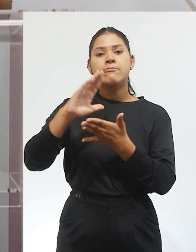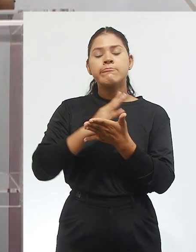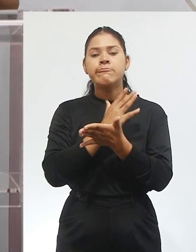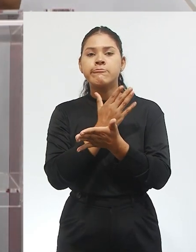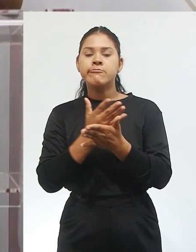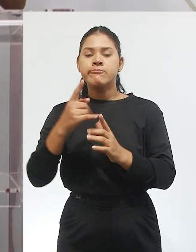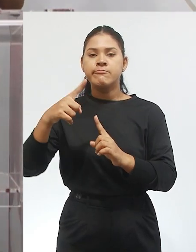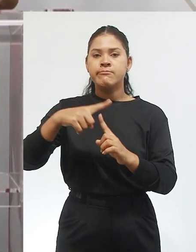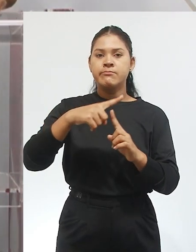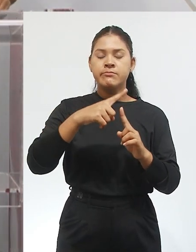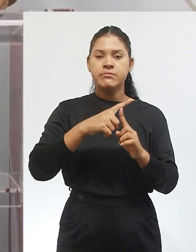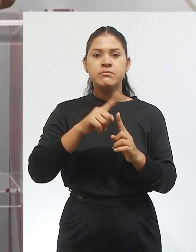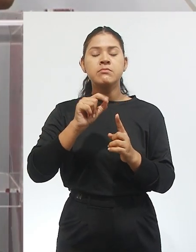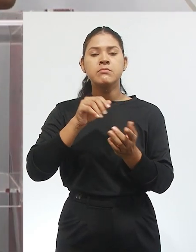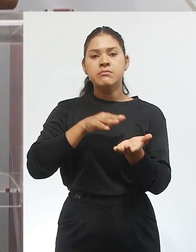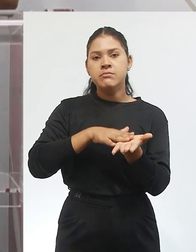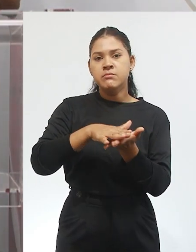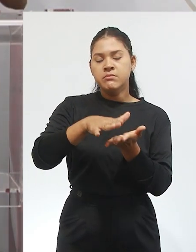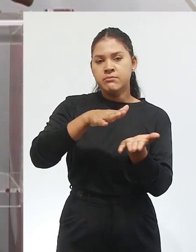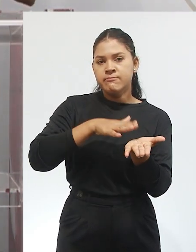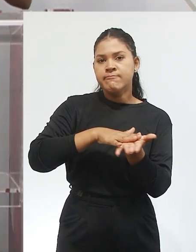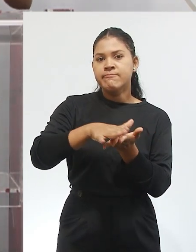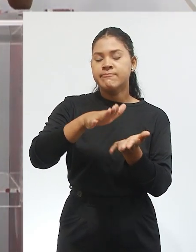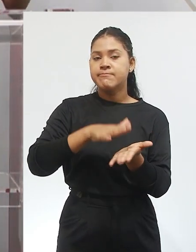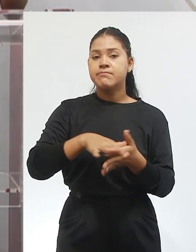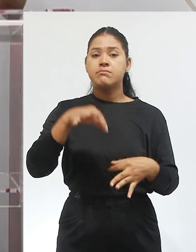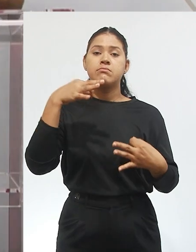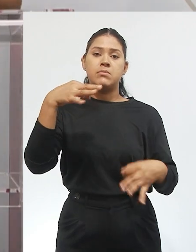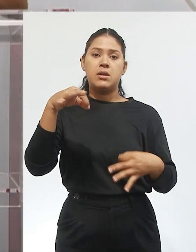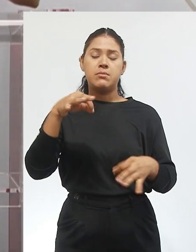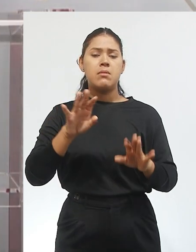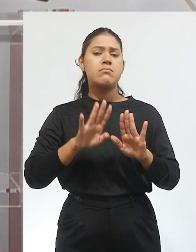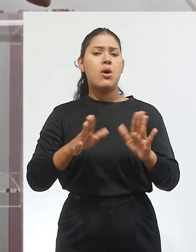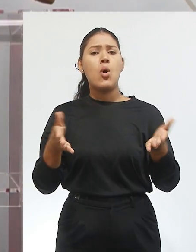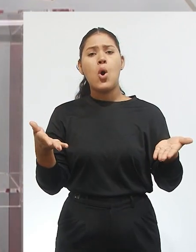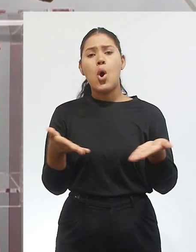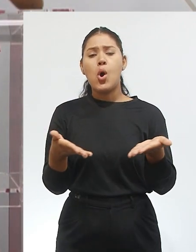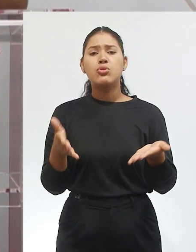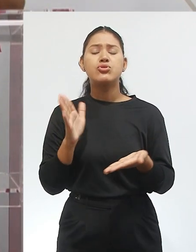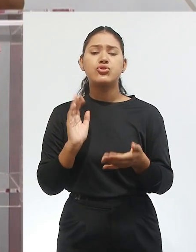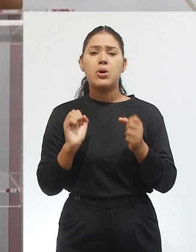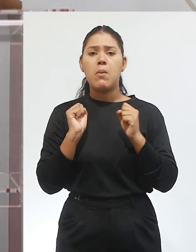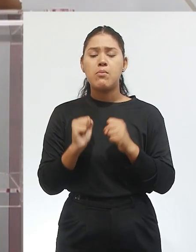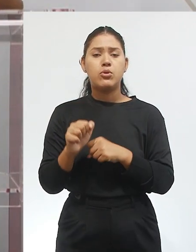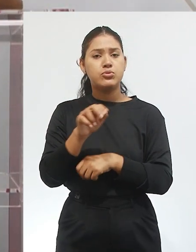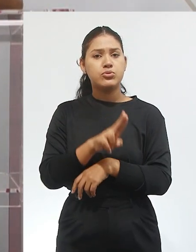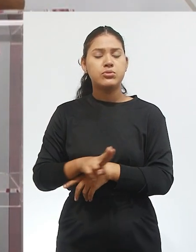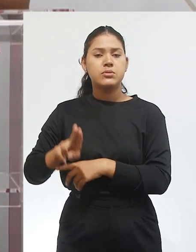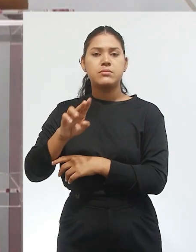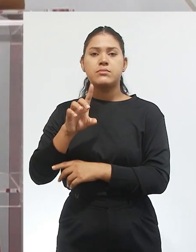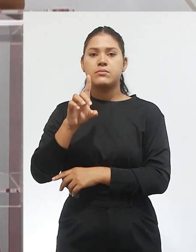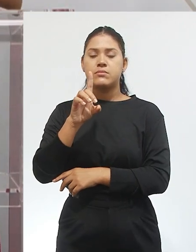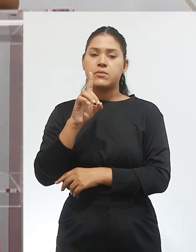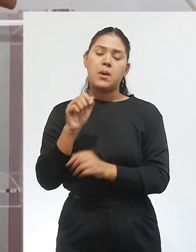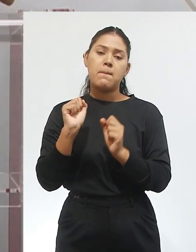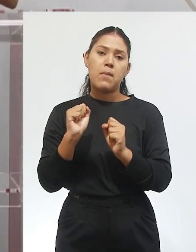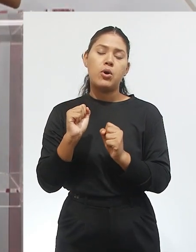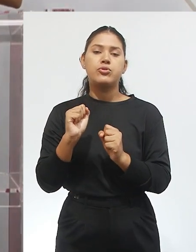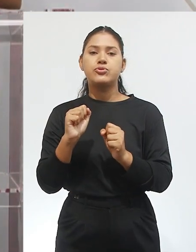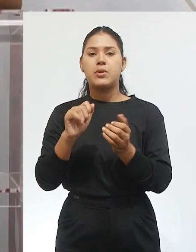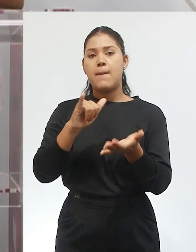os livros ainda eram físicos. Só que hoje em dia pode ser, nós até vimos lá na escrituração, pode ser